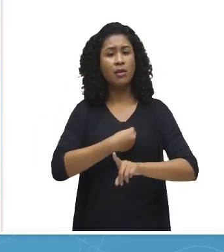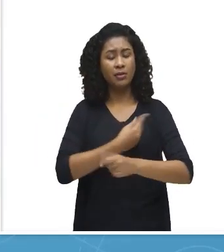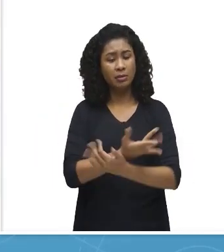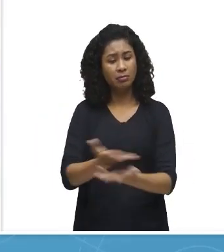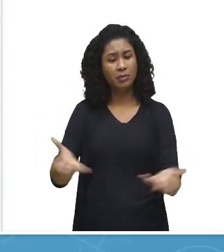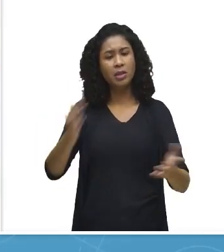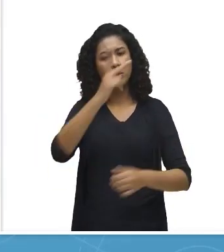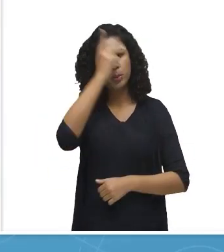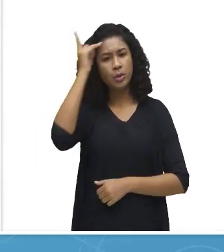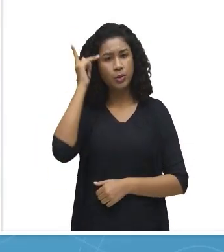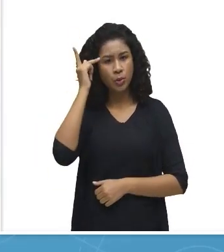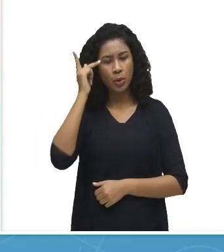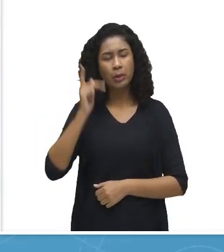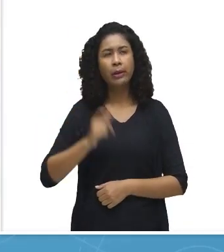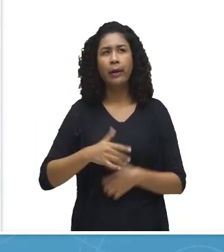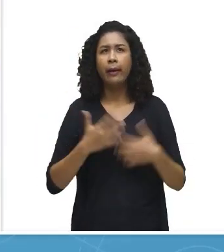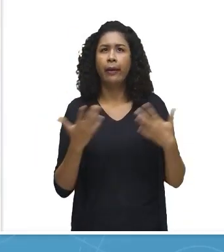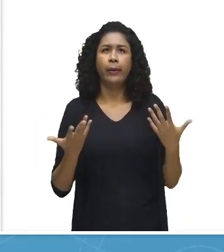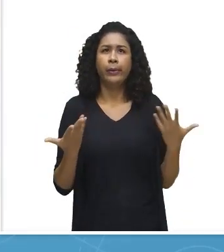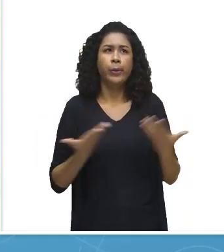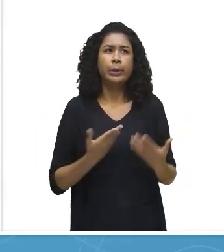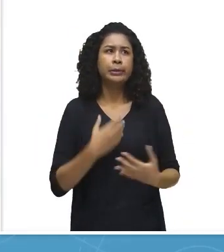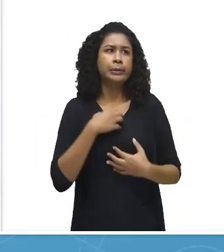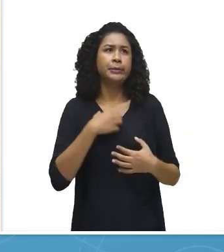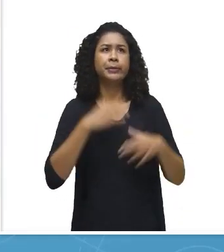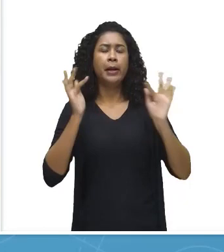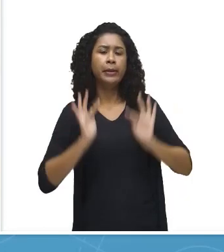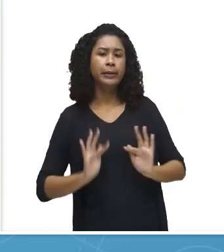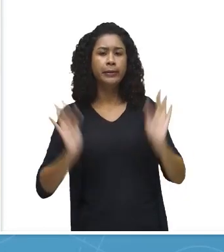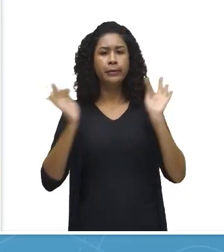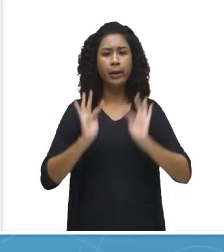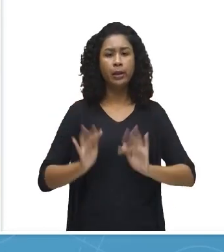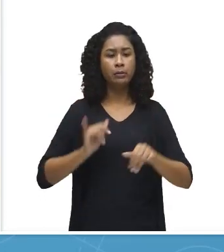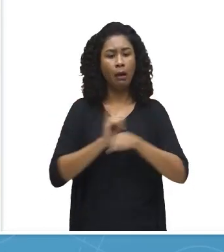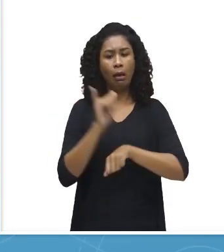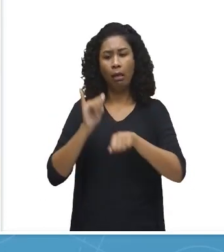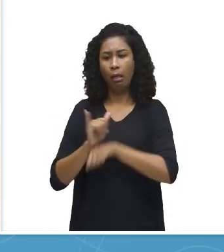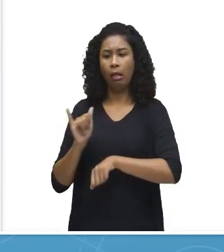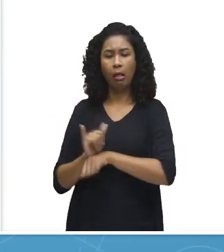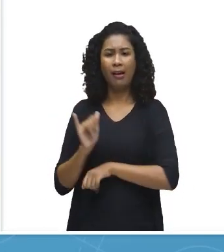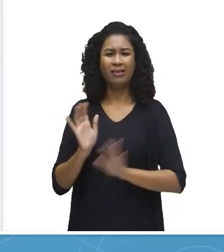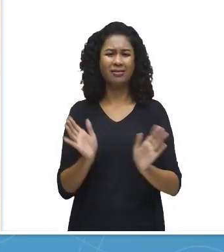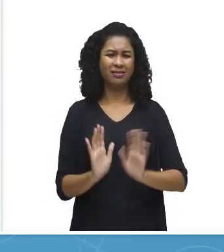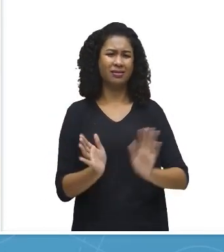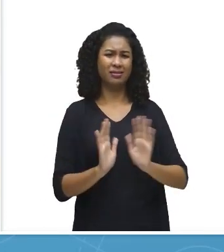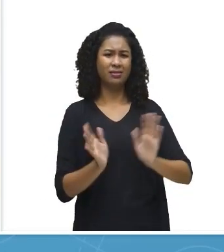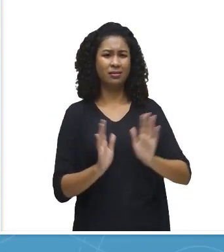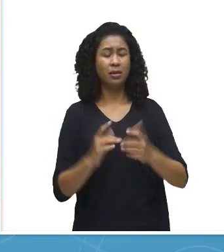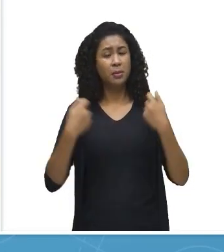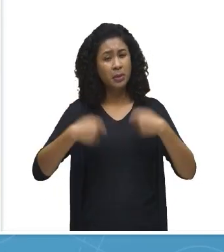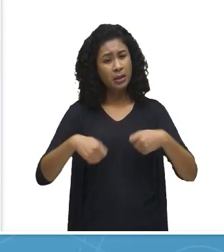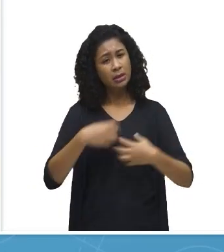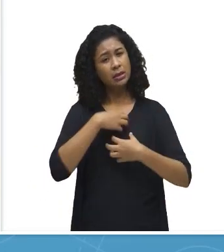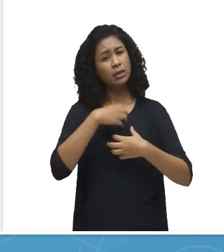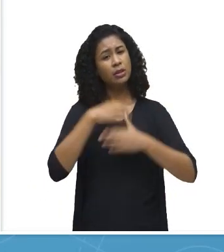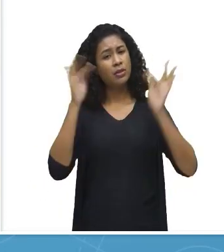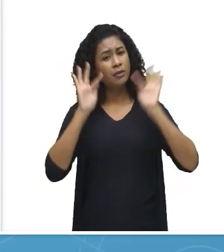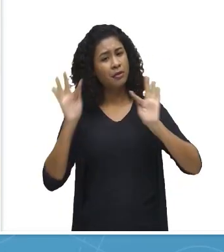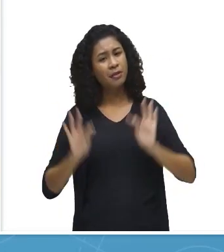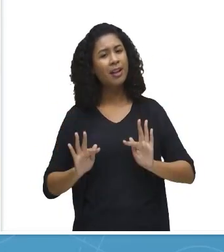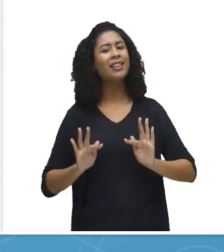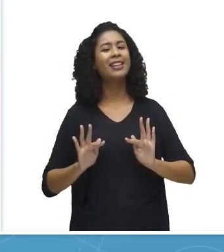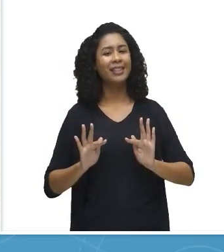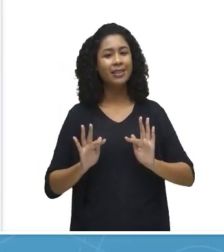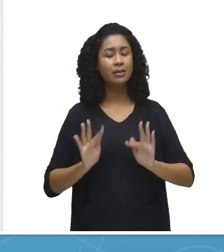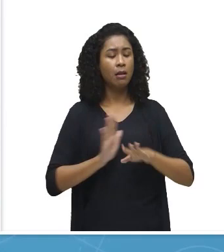adianta a gente ser feliz só para enganar outros. A gente tem que ser feliz gratuitamente,